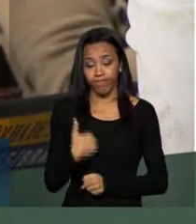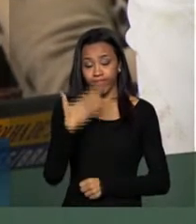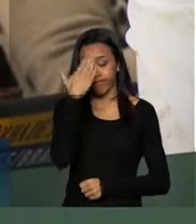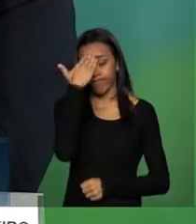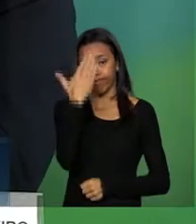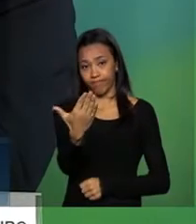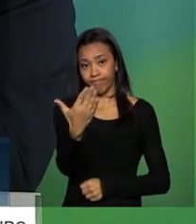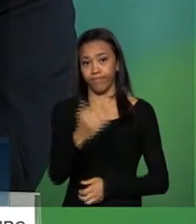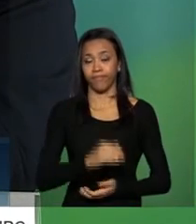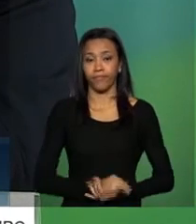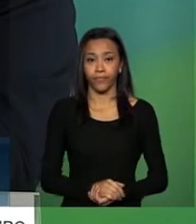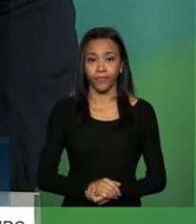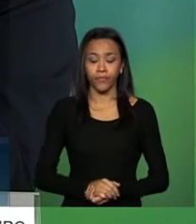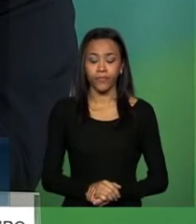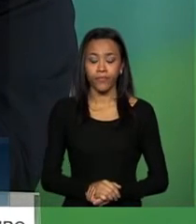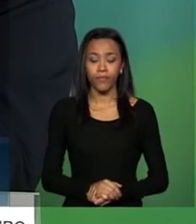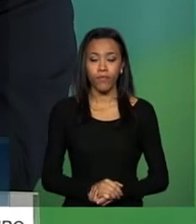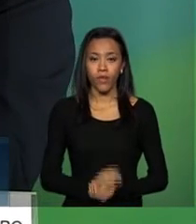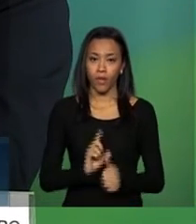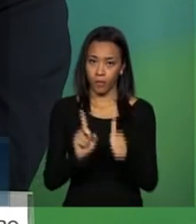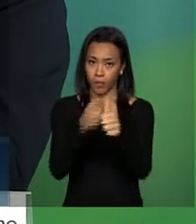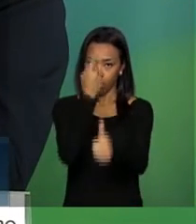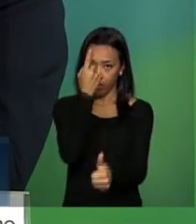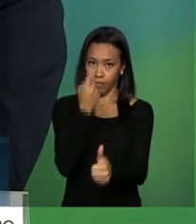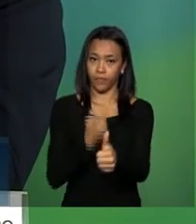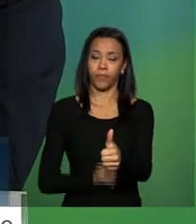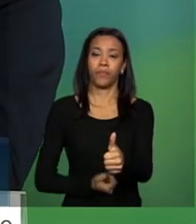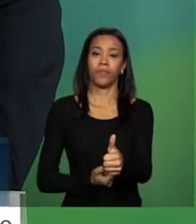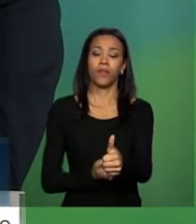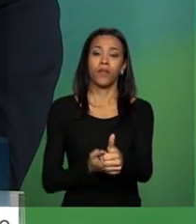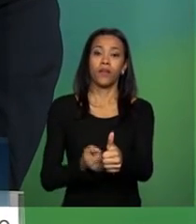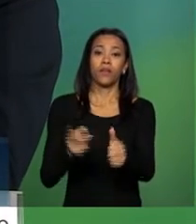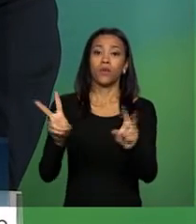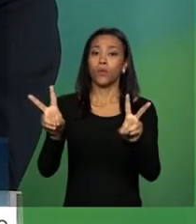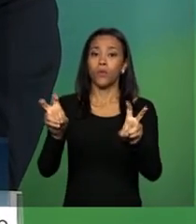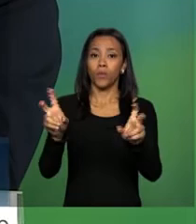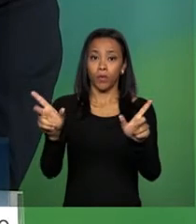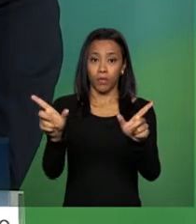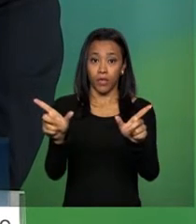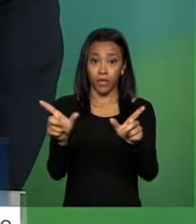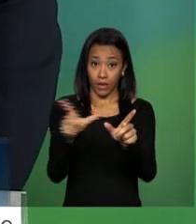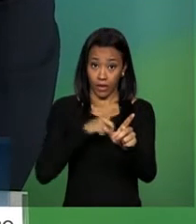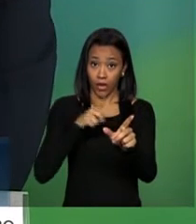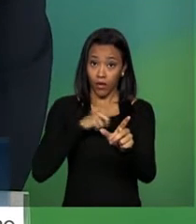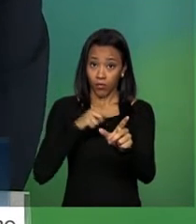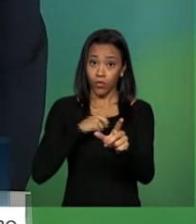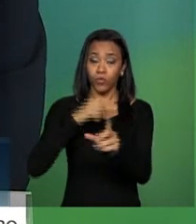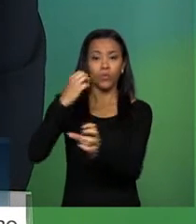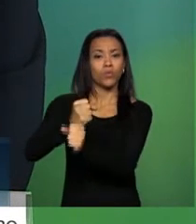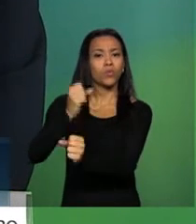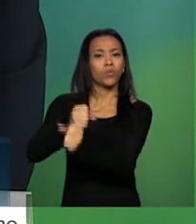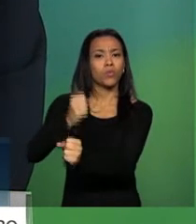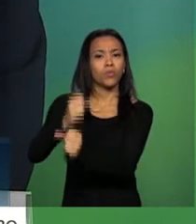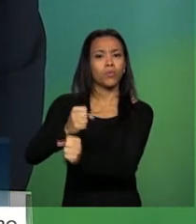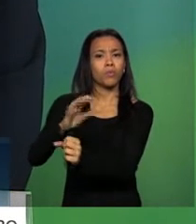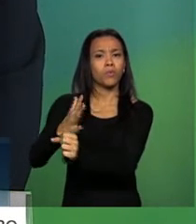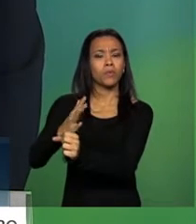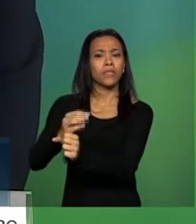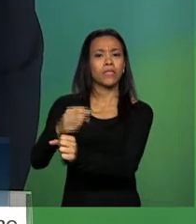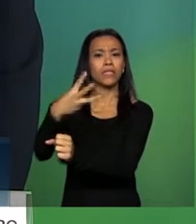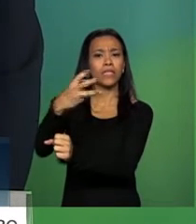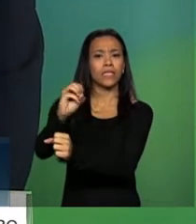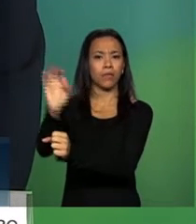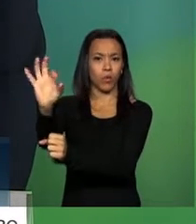Obrigada. Olha, primeiro ponto, equalização. Nós temos aí um aumento da dotação de 30%.